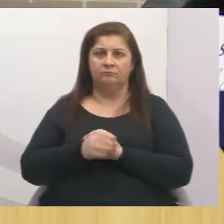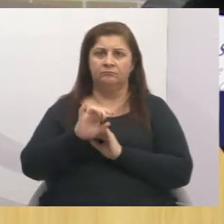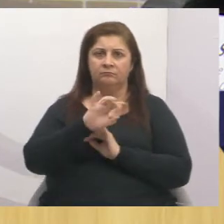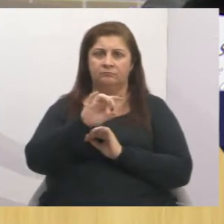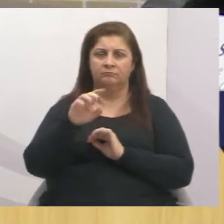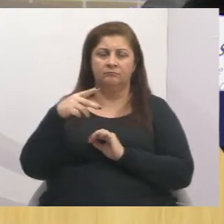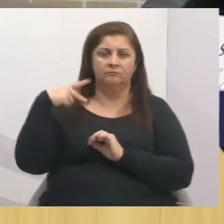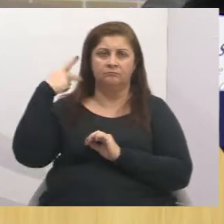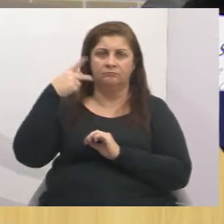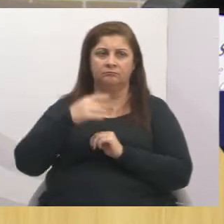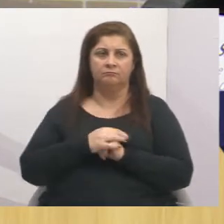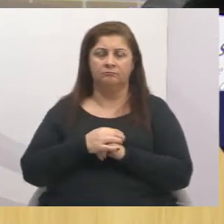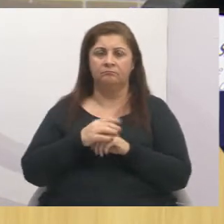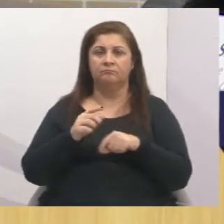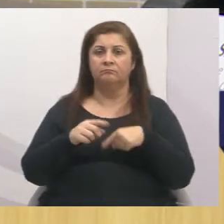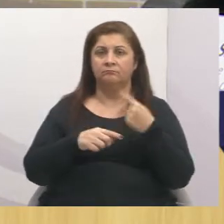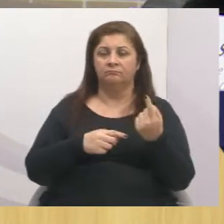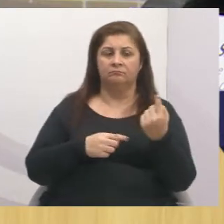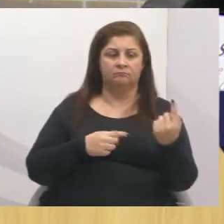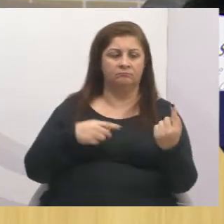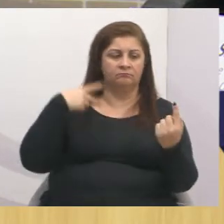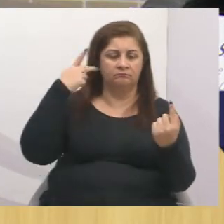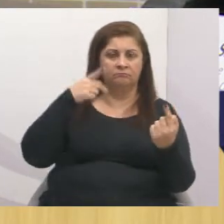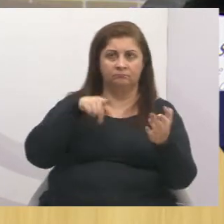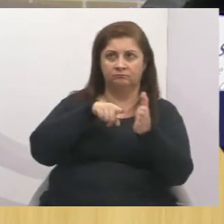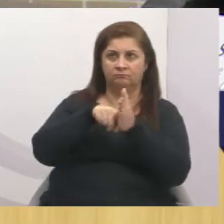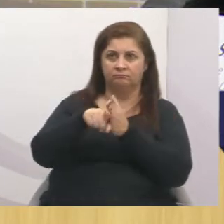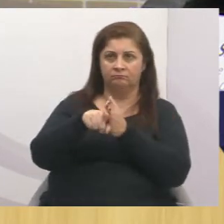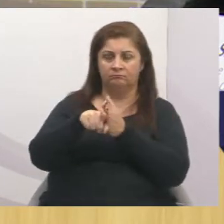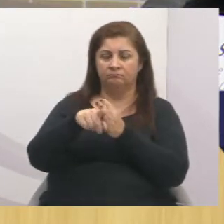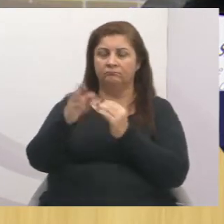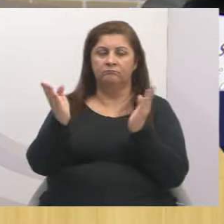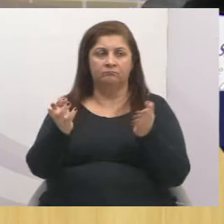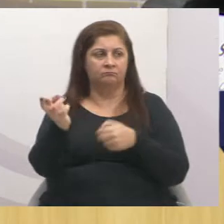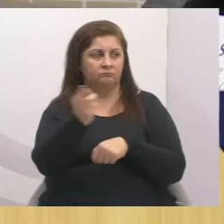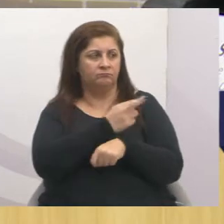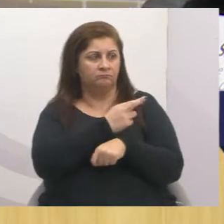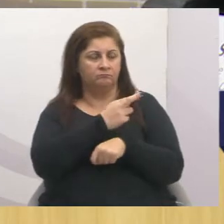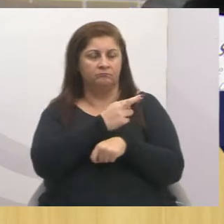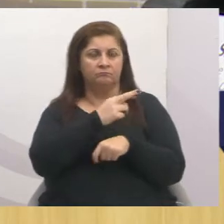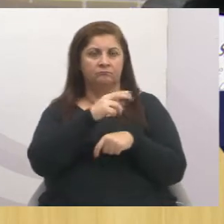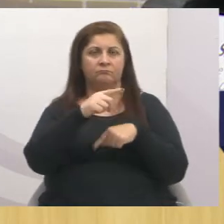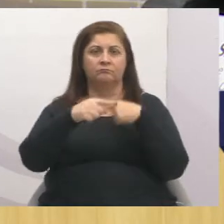vereadores, sendo que após o vereador fazer uma pergunta, é dada a resposta e logo